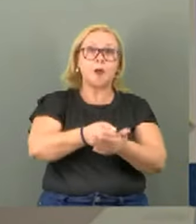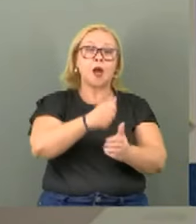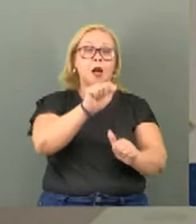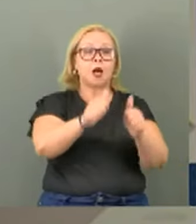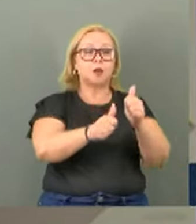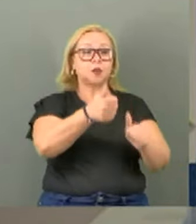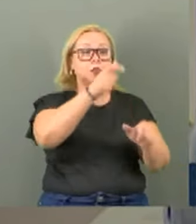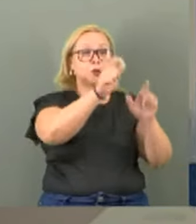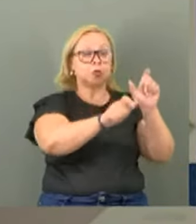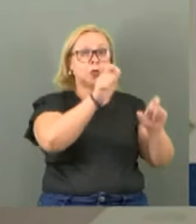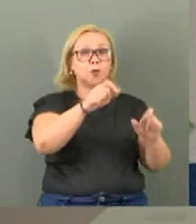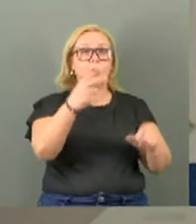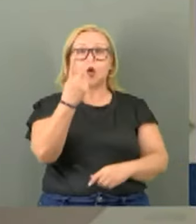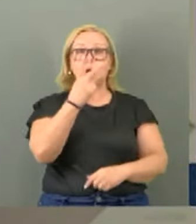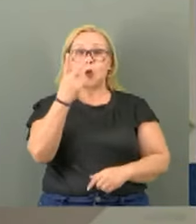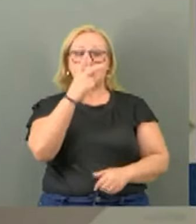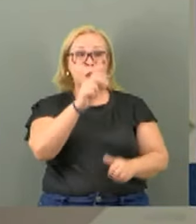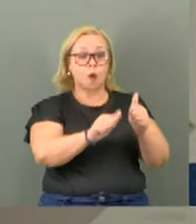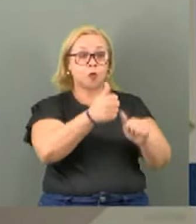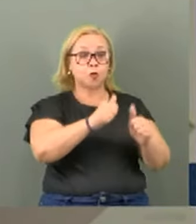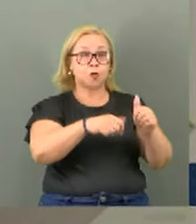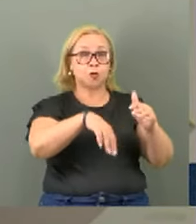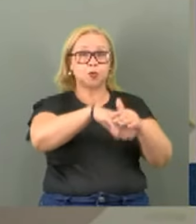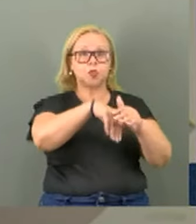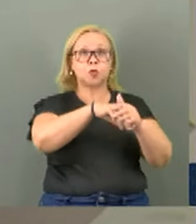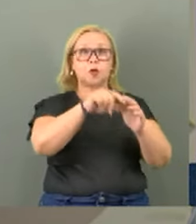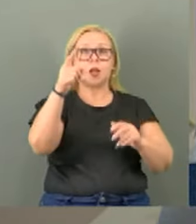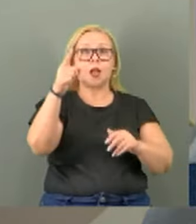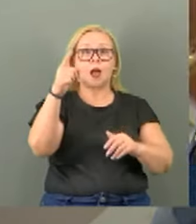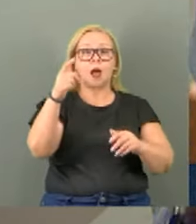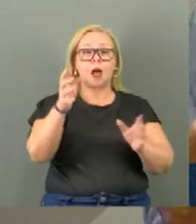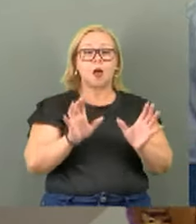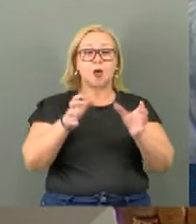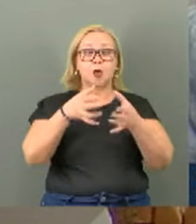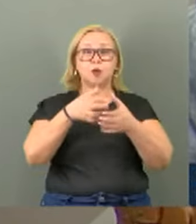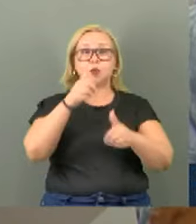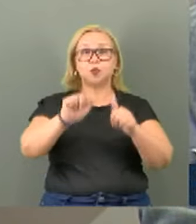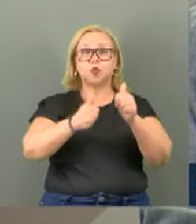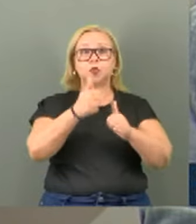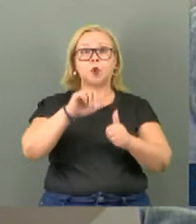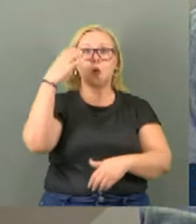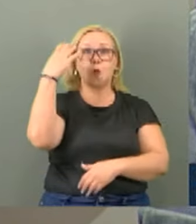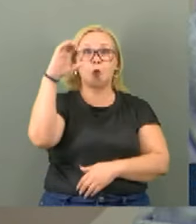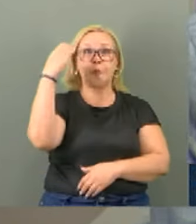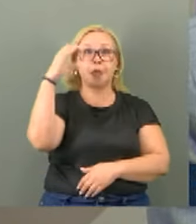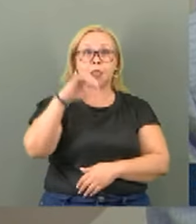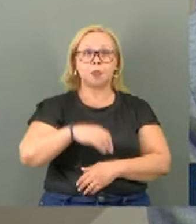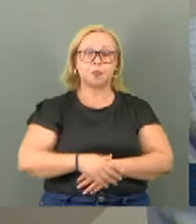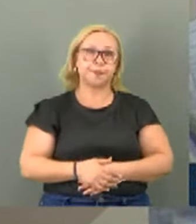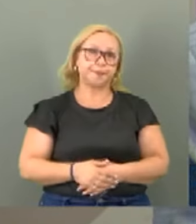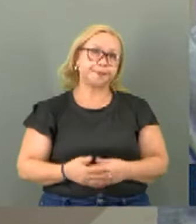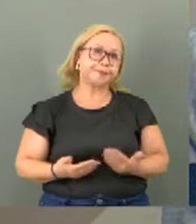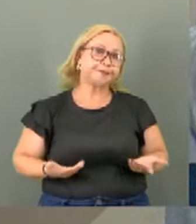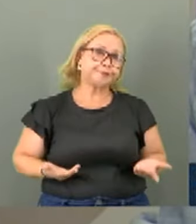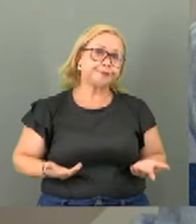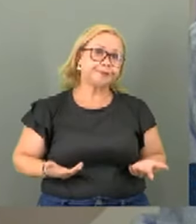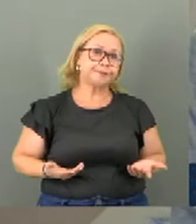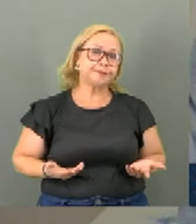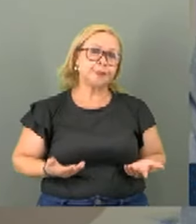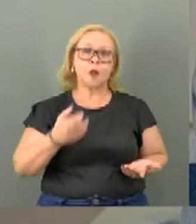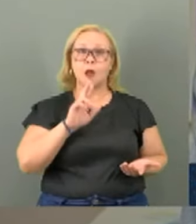em 2 jogos da primeira divisão do Campeonato Colombiano. Não foi? Hein? O representante da